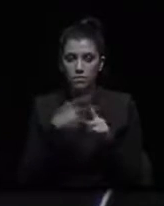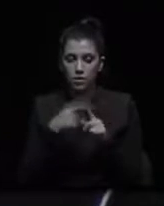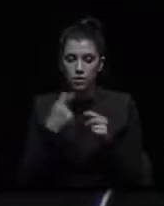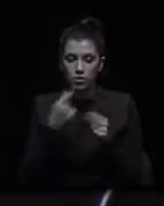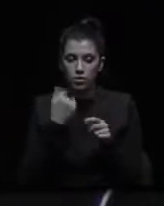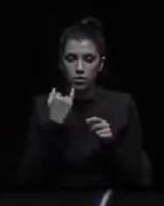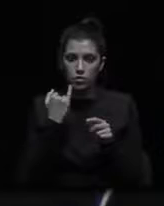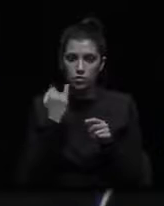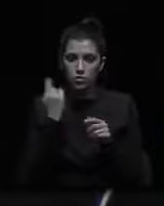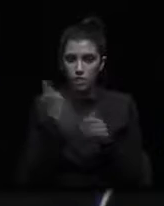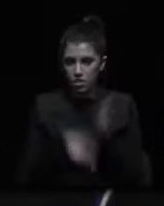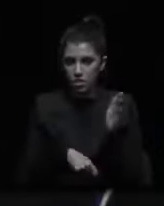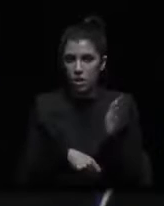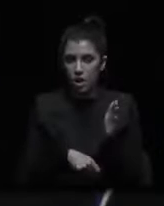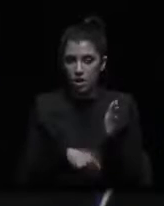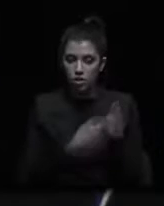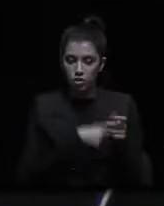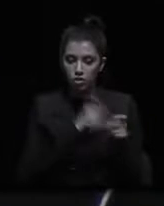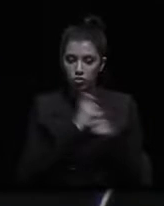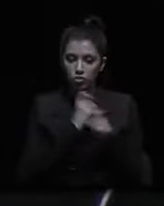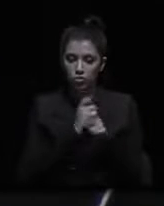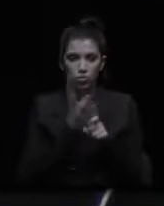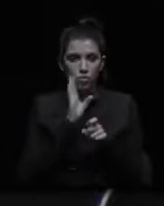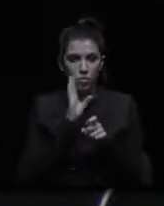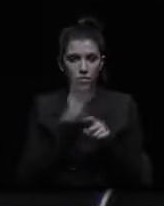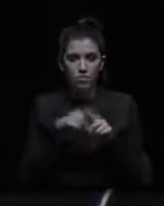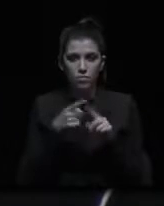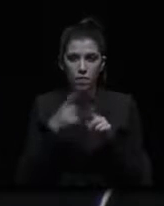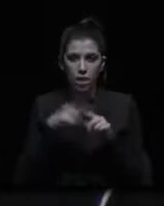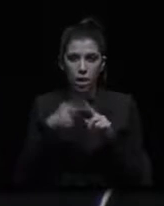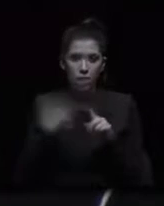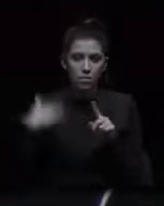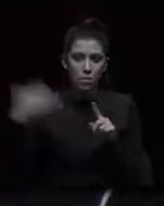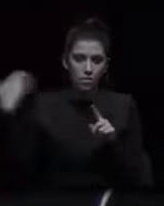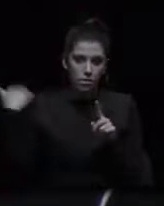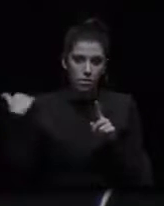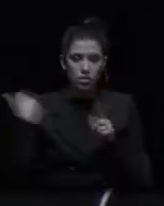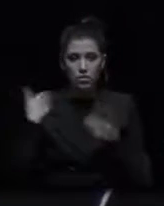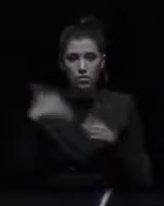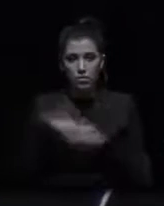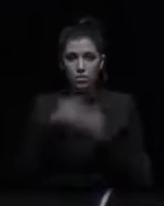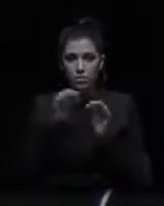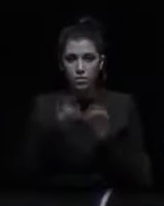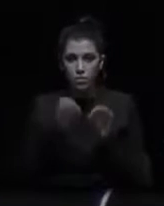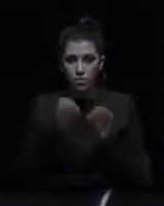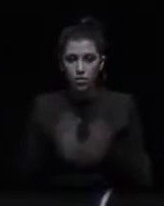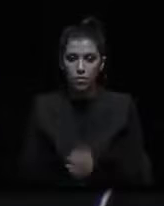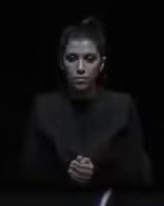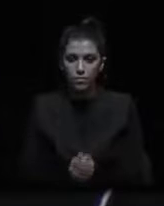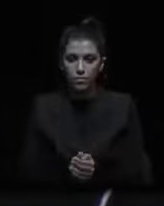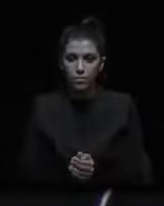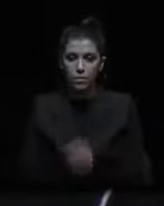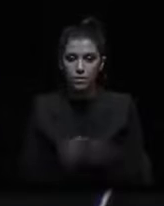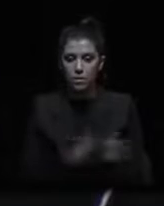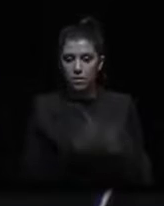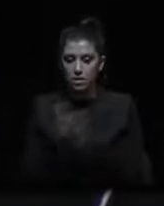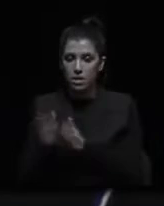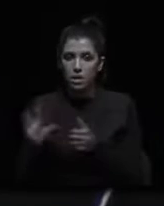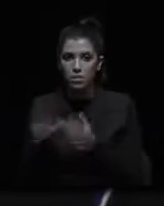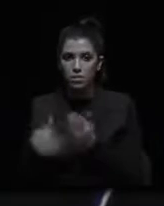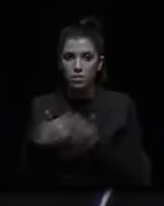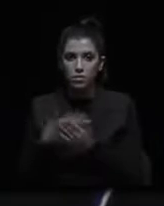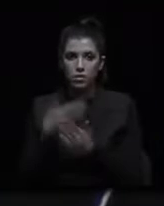semelhança do que se vem verificando em anos anteriores, pelo que, naturalmente, votaremos favoravelmente. Já quanto à proposta